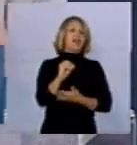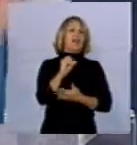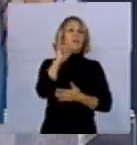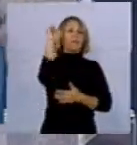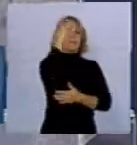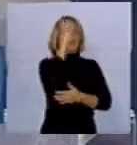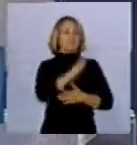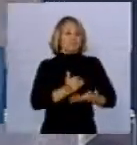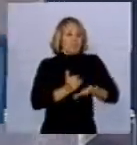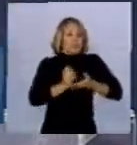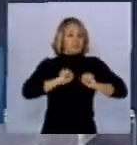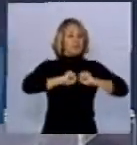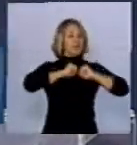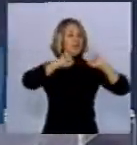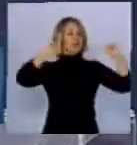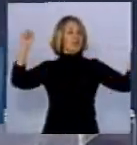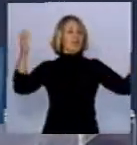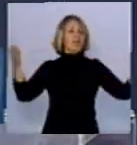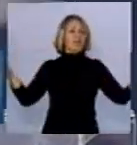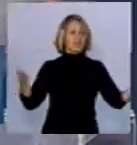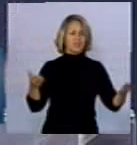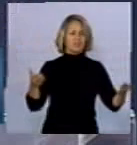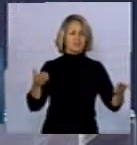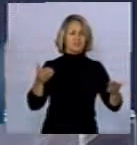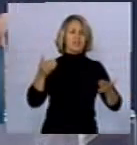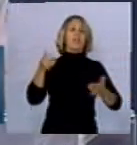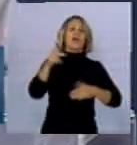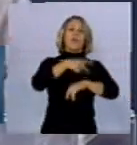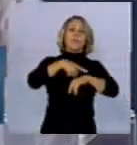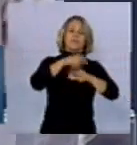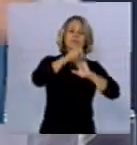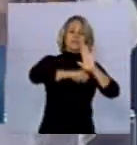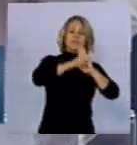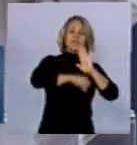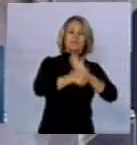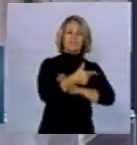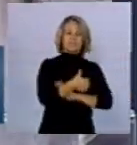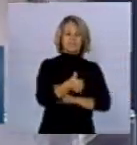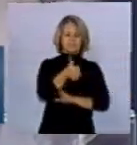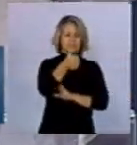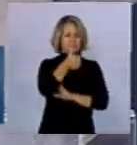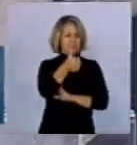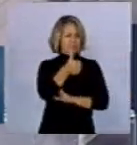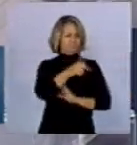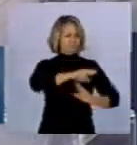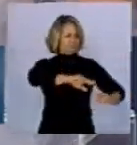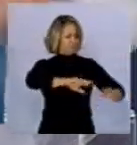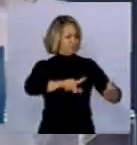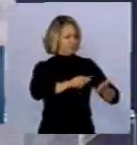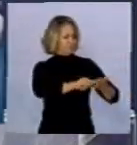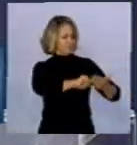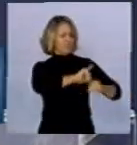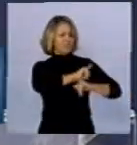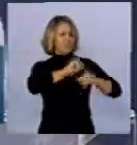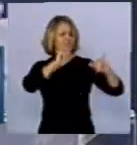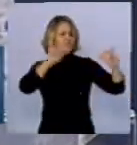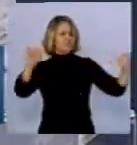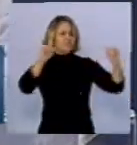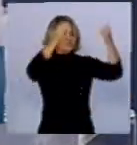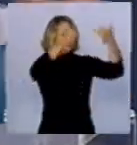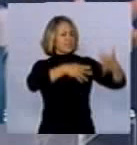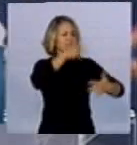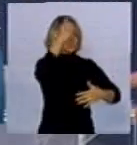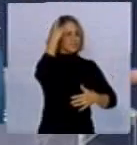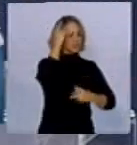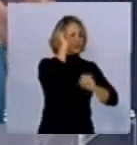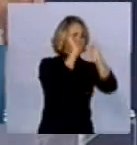desperta é o país do Século 21 quer dizer uma série de reportagem sobre homens de negócio